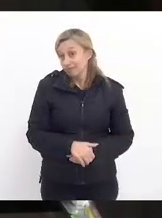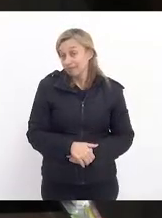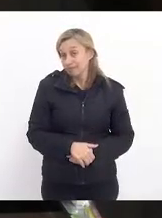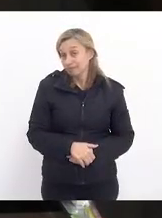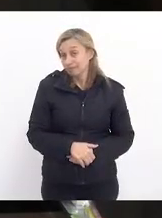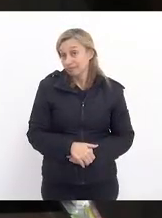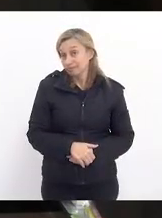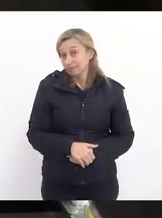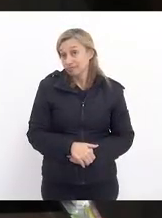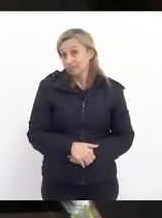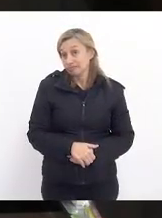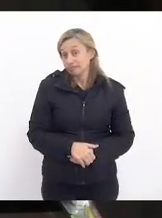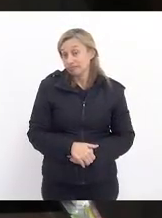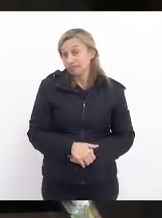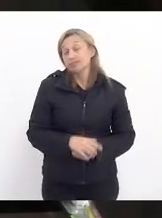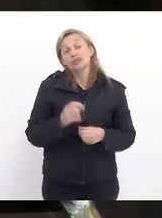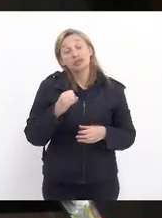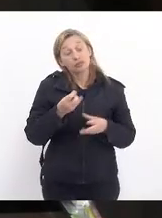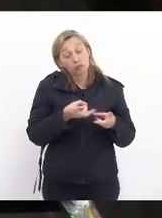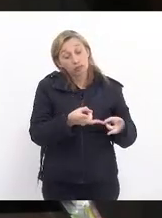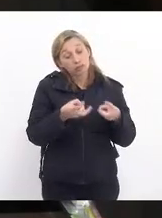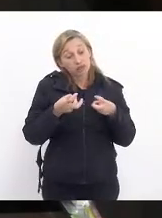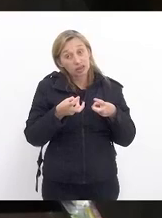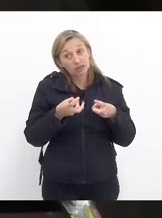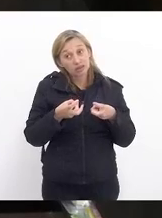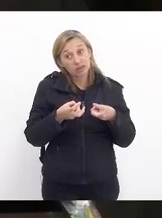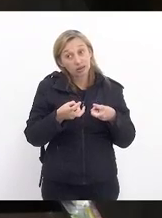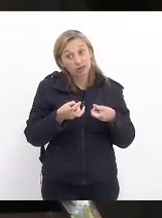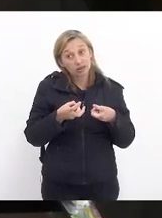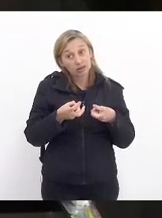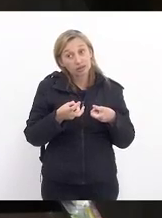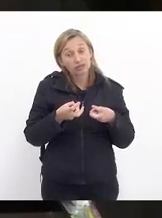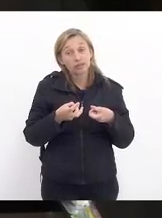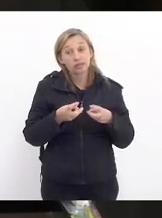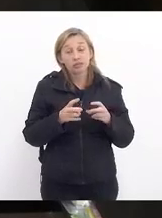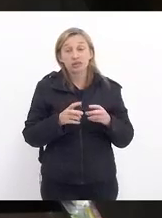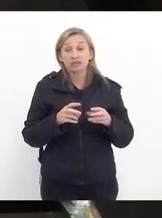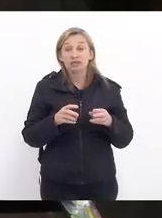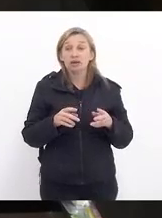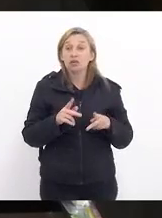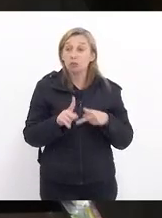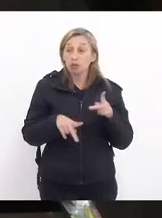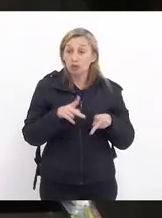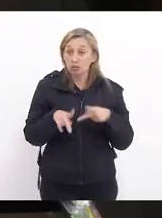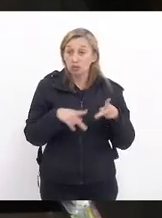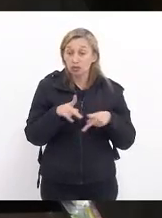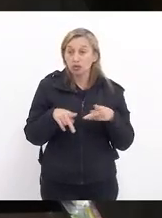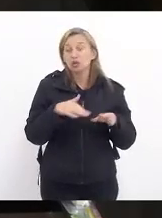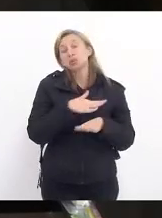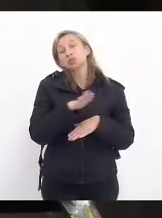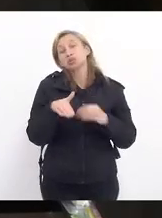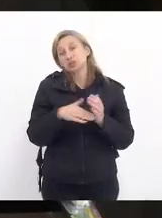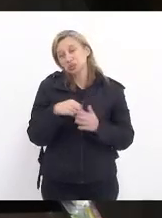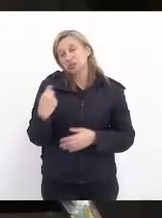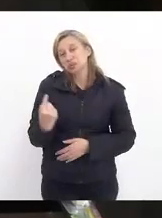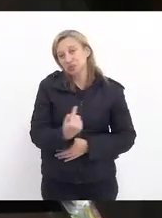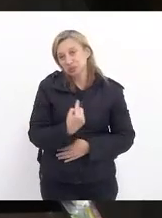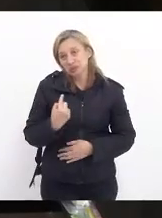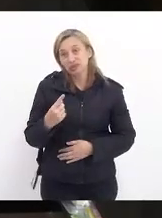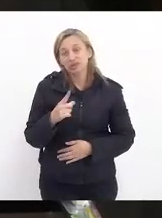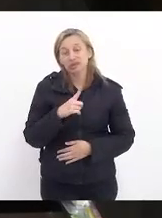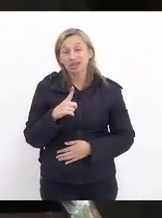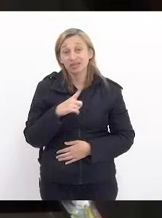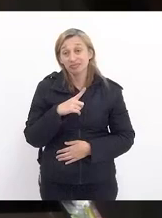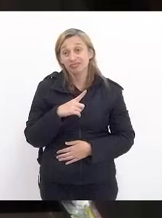E se a gente for nos fundamentos da civilização Todos nós temos